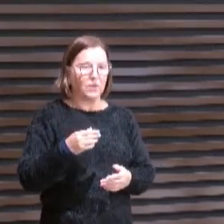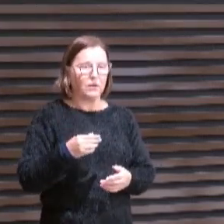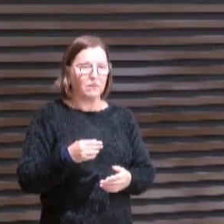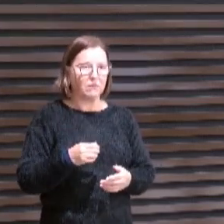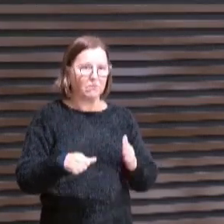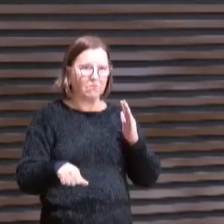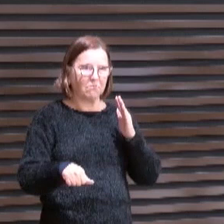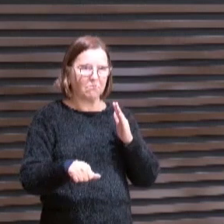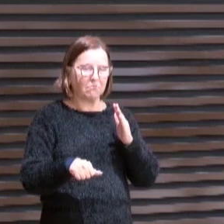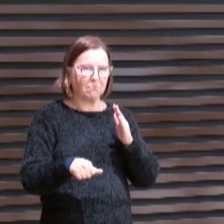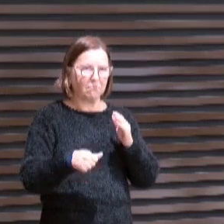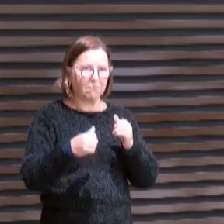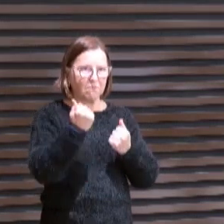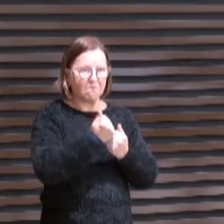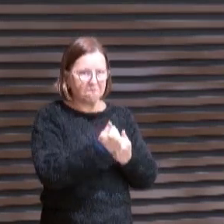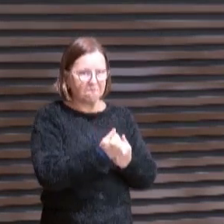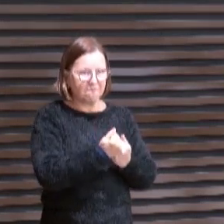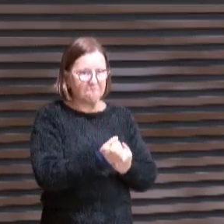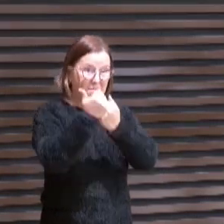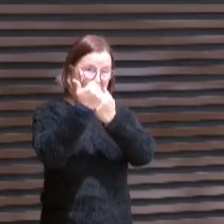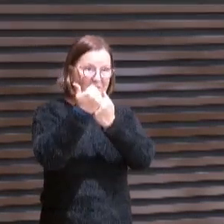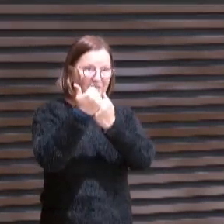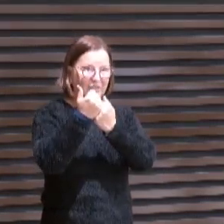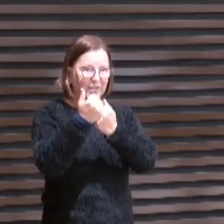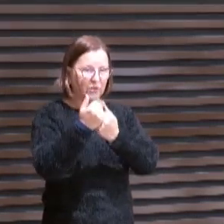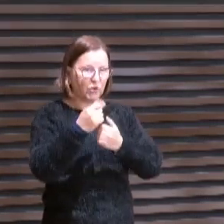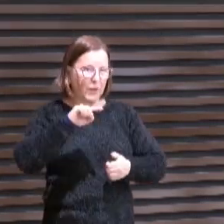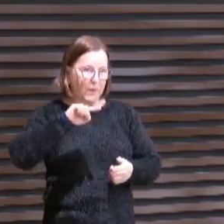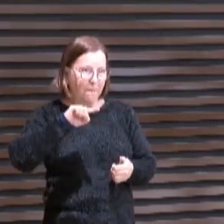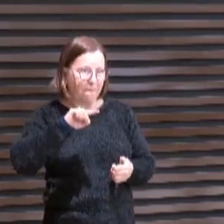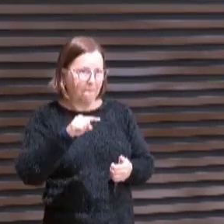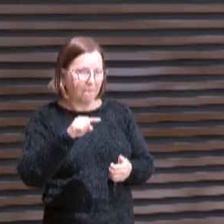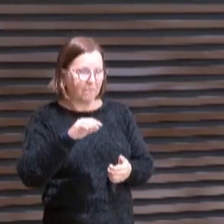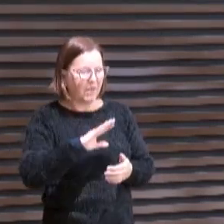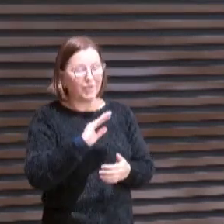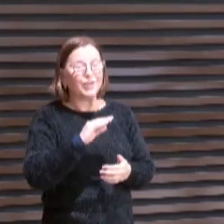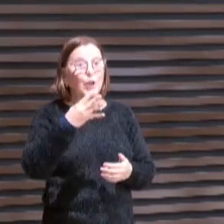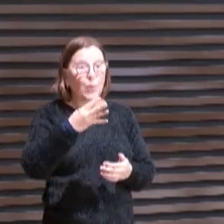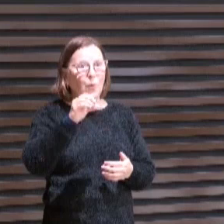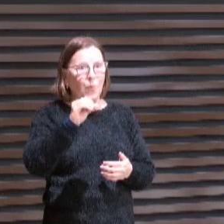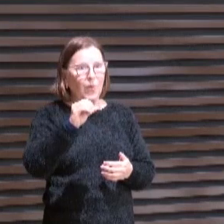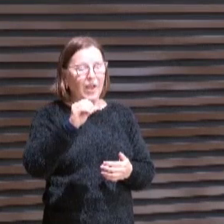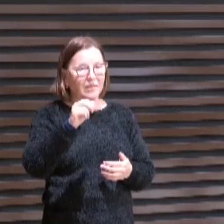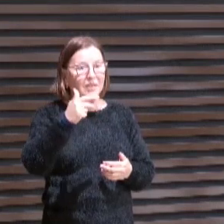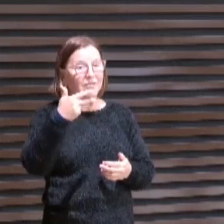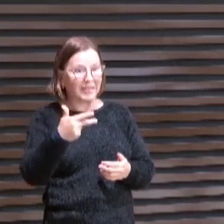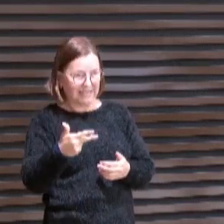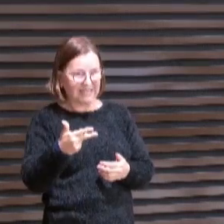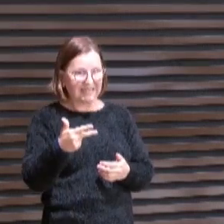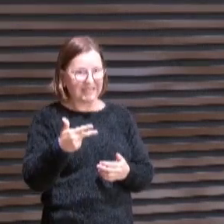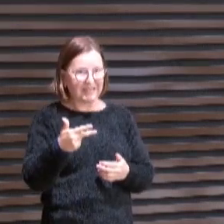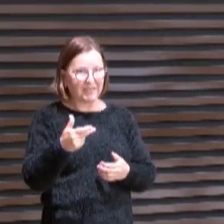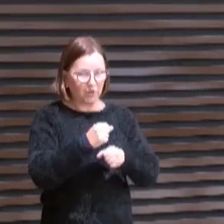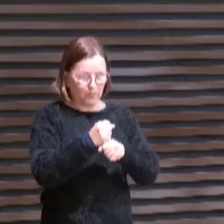391 ou 1º de janeiro de 403. Mas o Coliseu calou-se